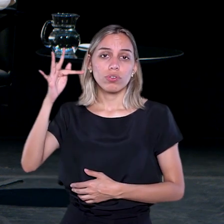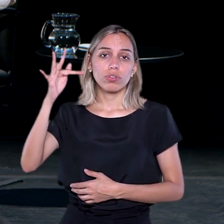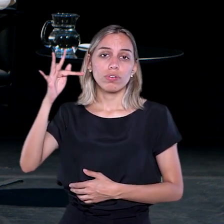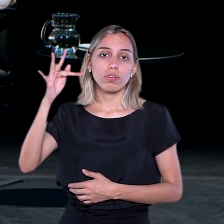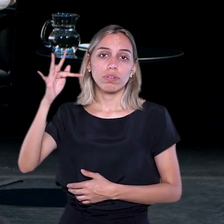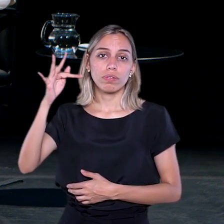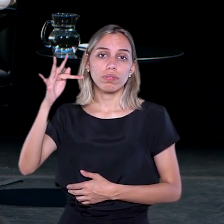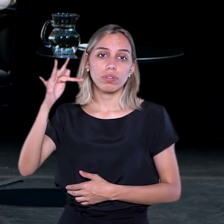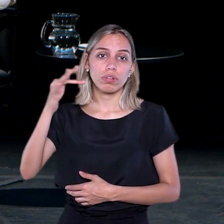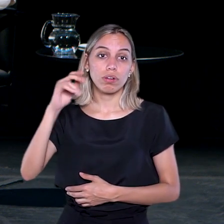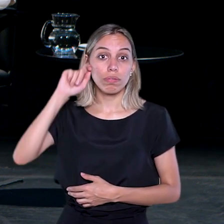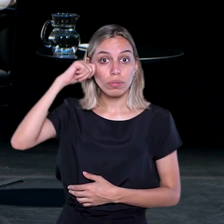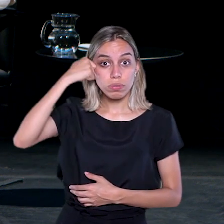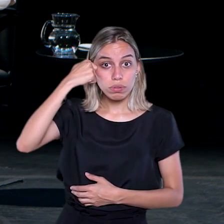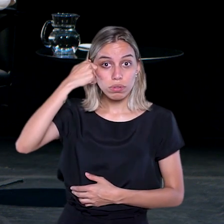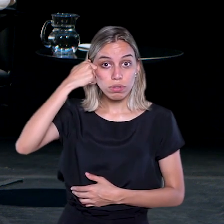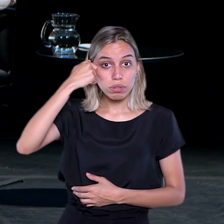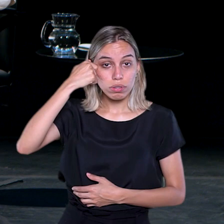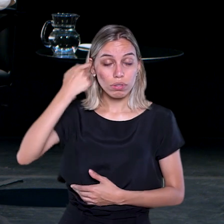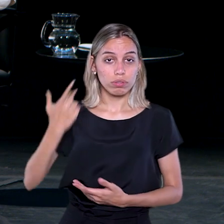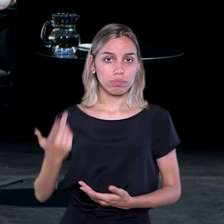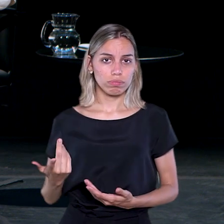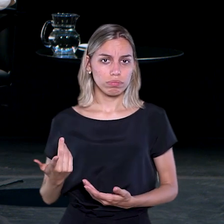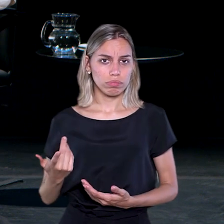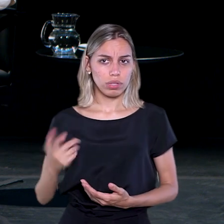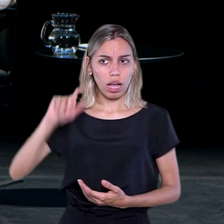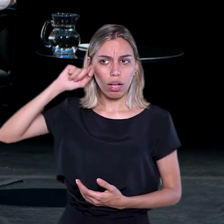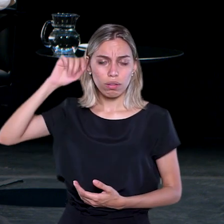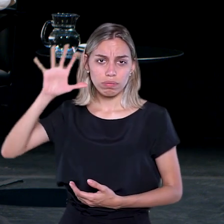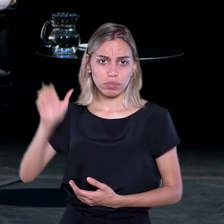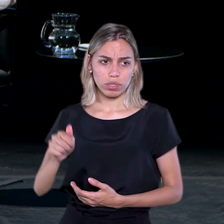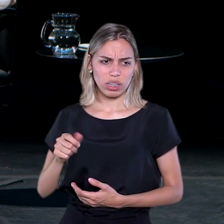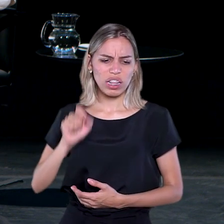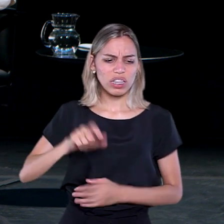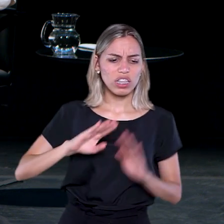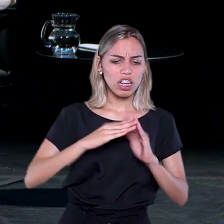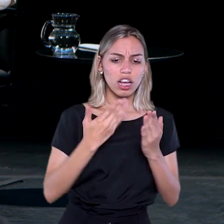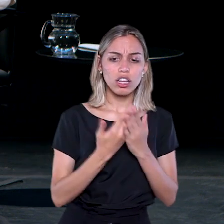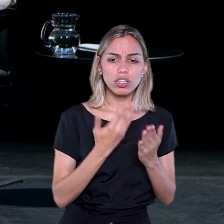essa fixação pela razão moderna, pela filosofia,